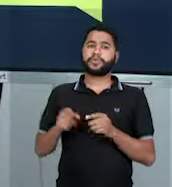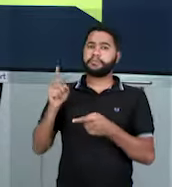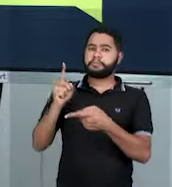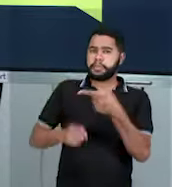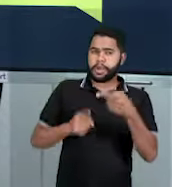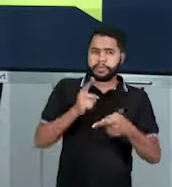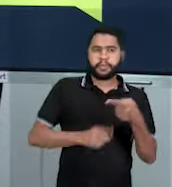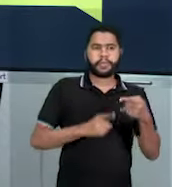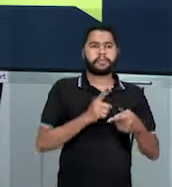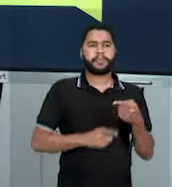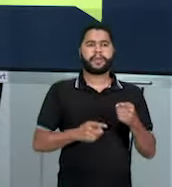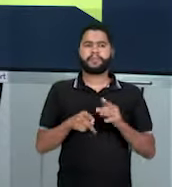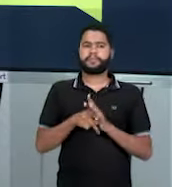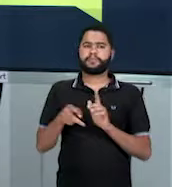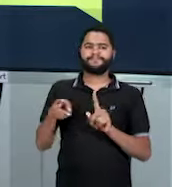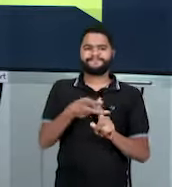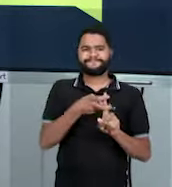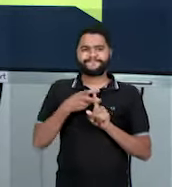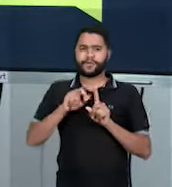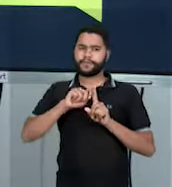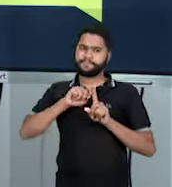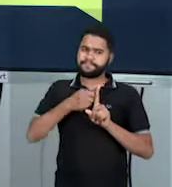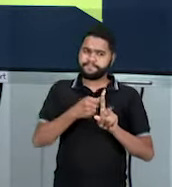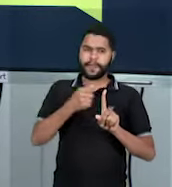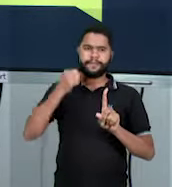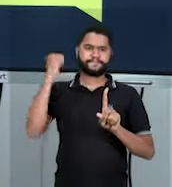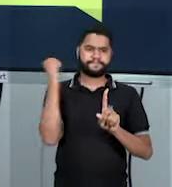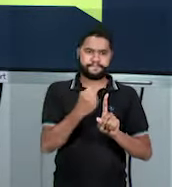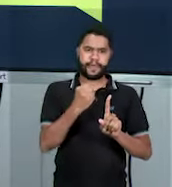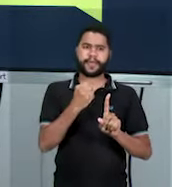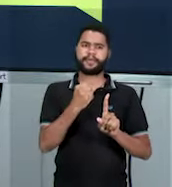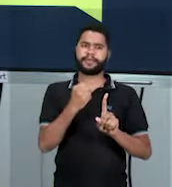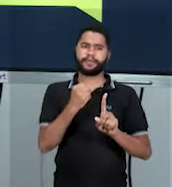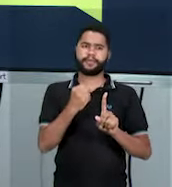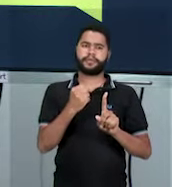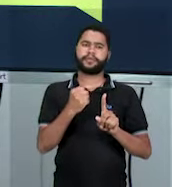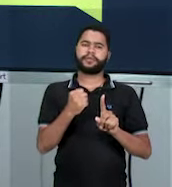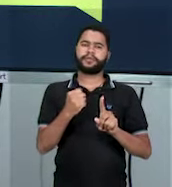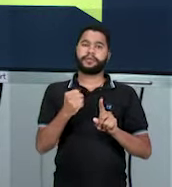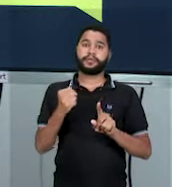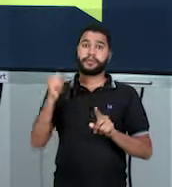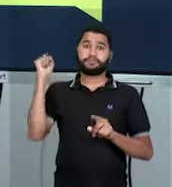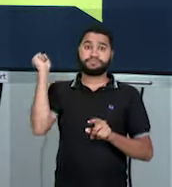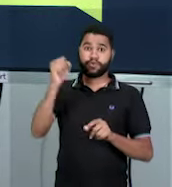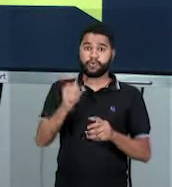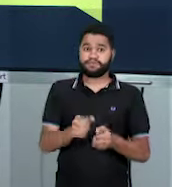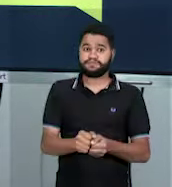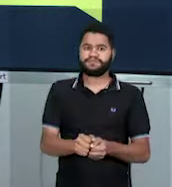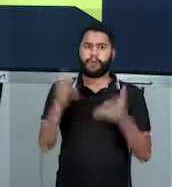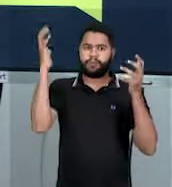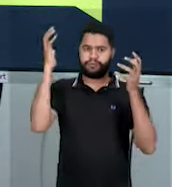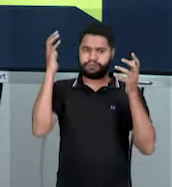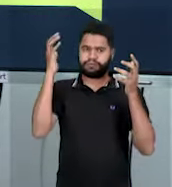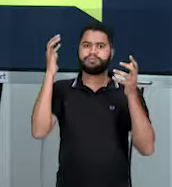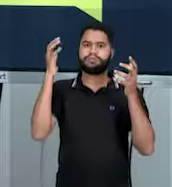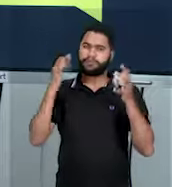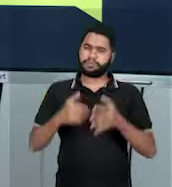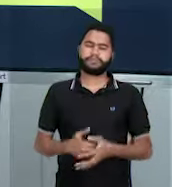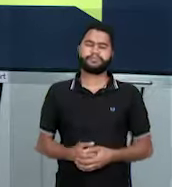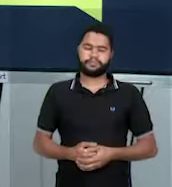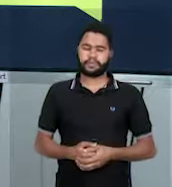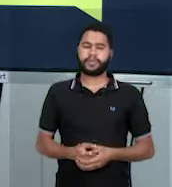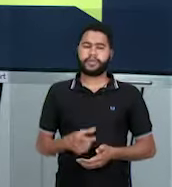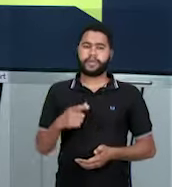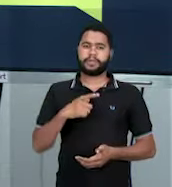censura, sequestros, tortura, execuções, prisões e ataques à bomba. Então, né, a gente